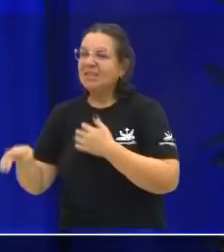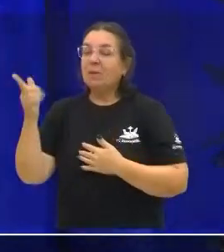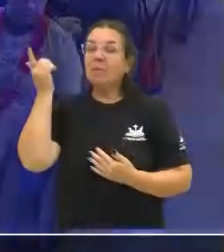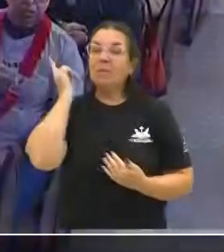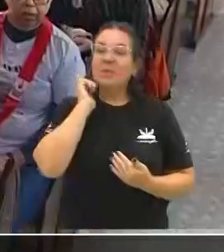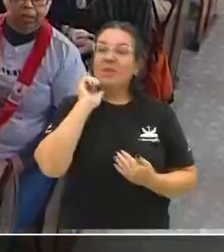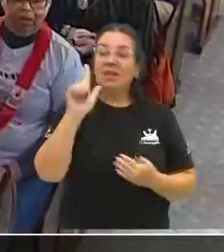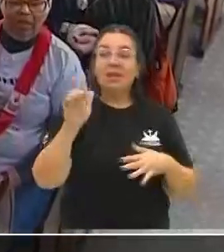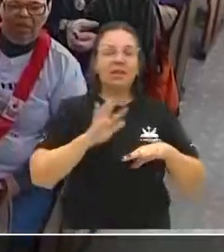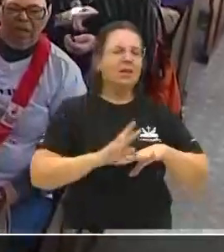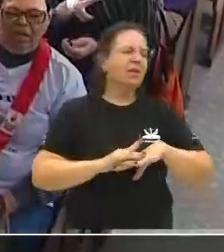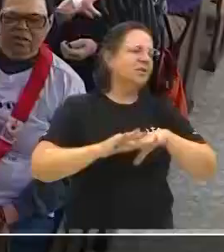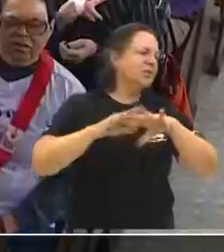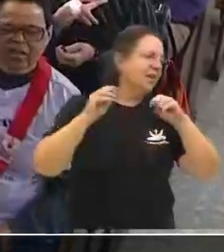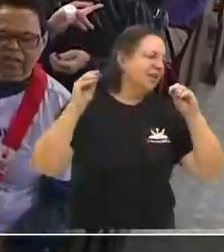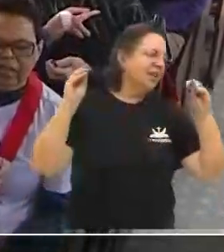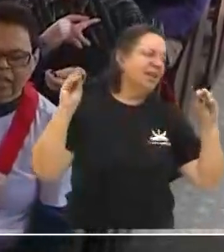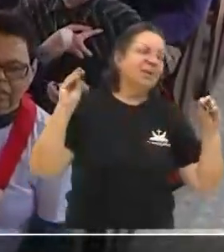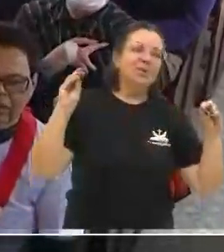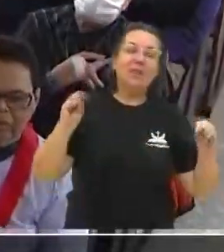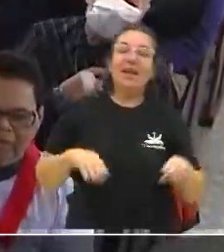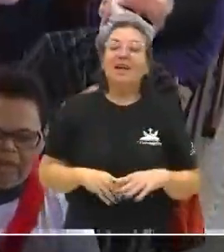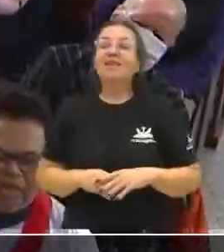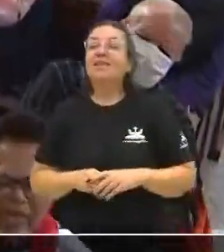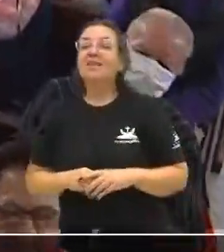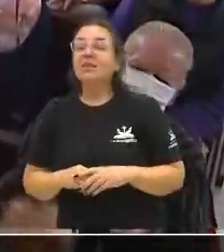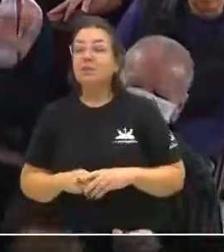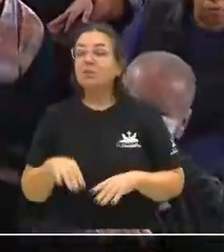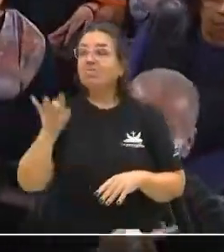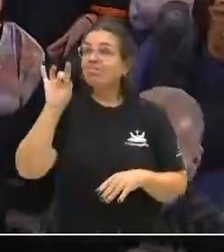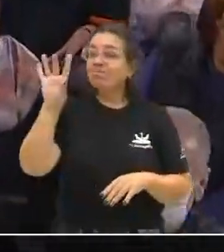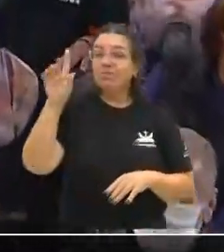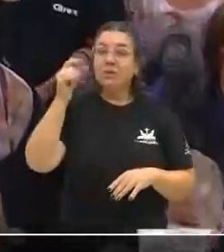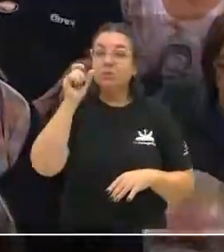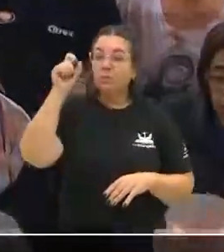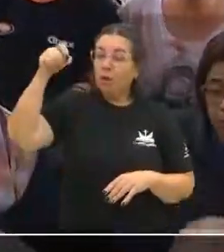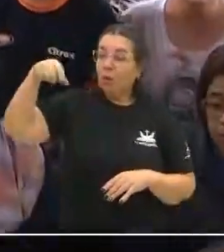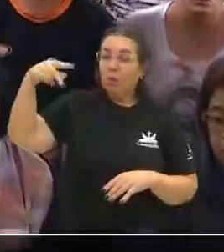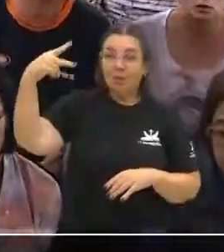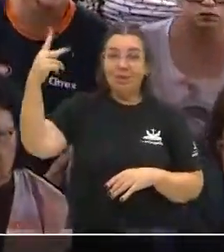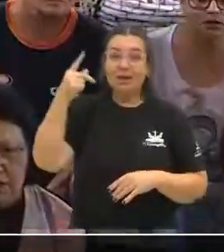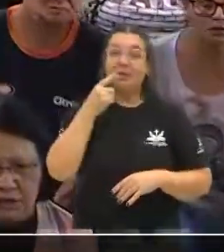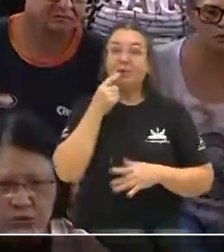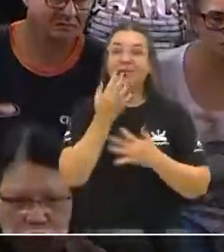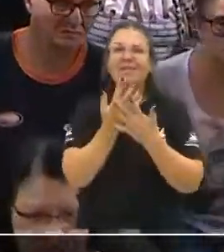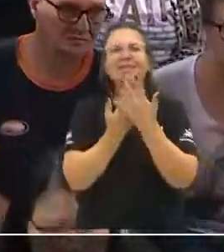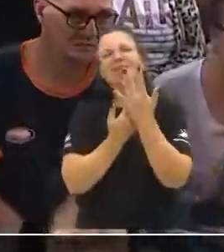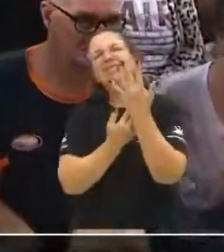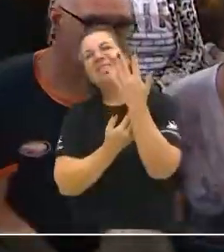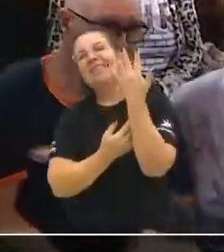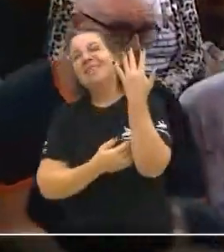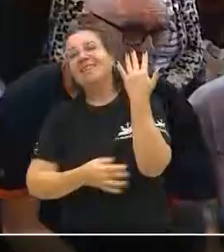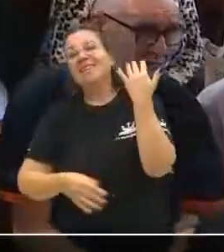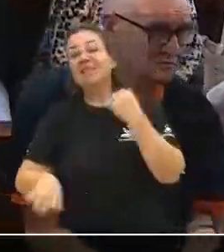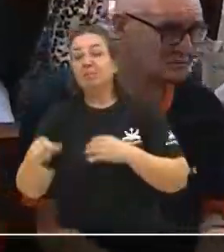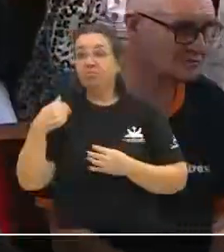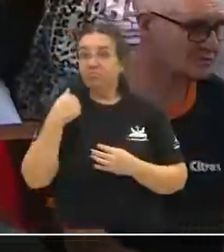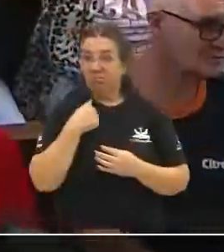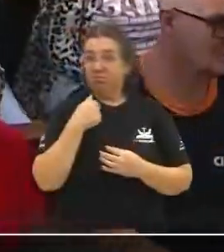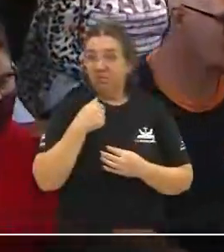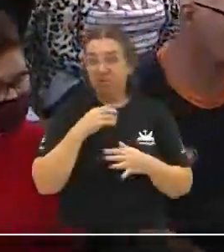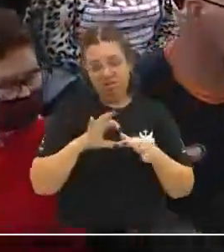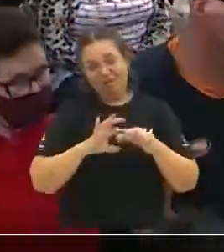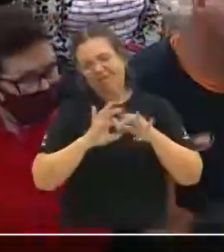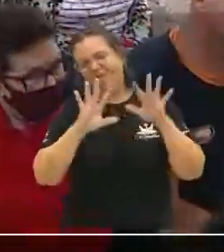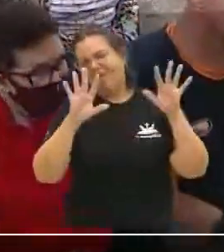sangue e eu serei curado. Basta uma gota do teu sangue